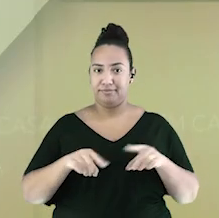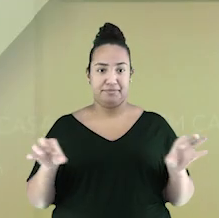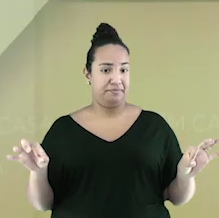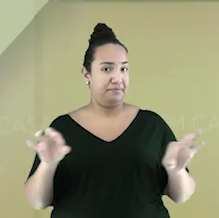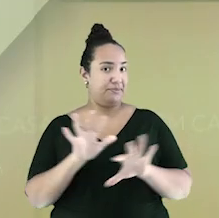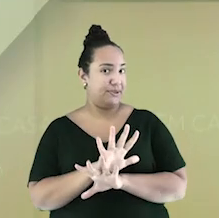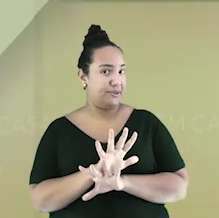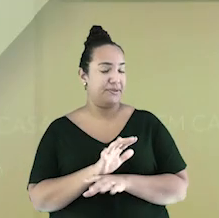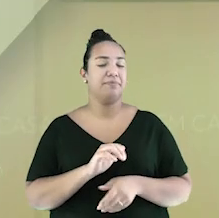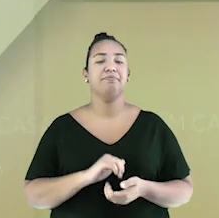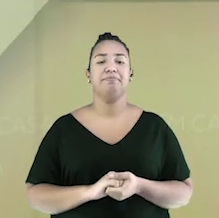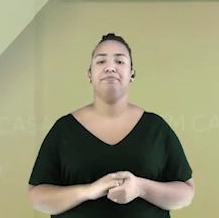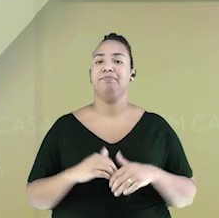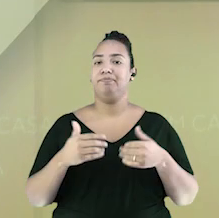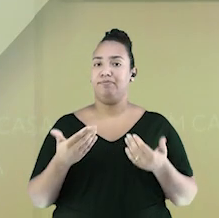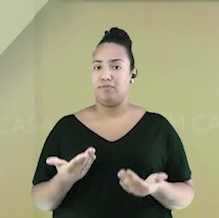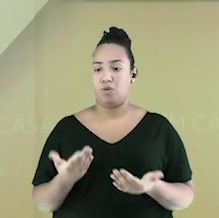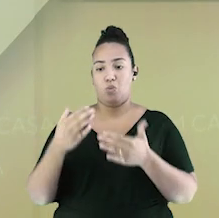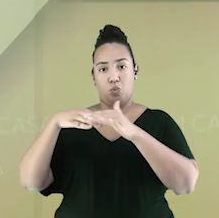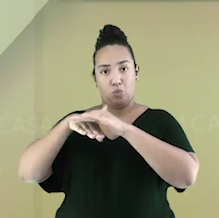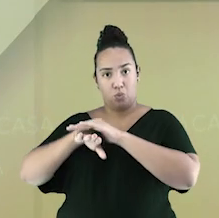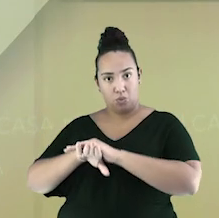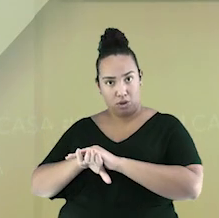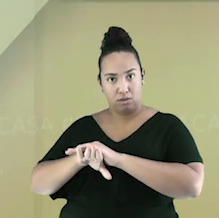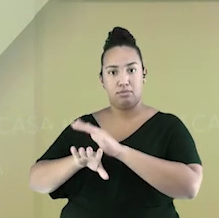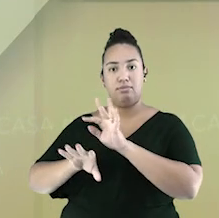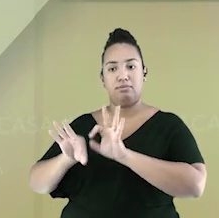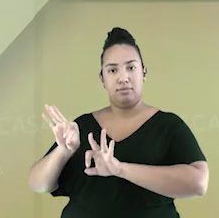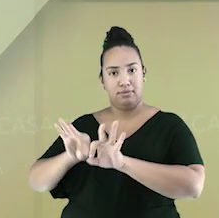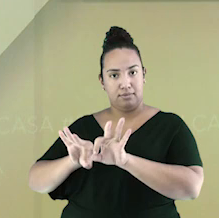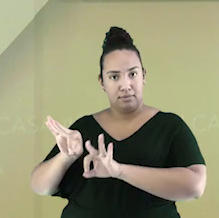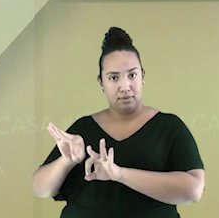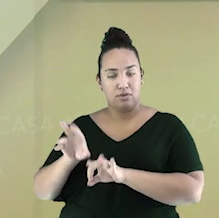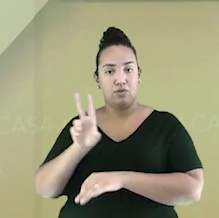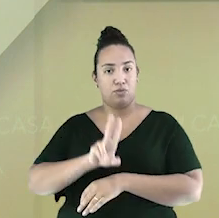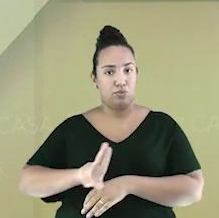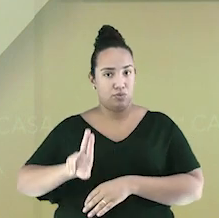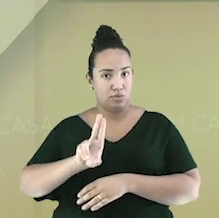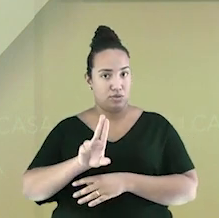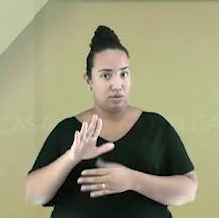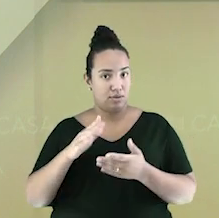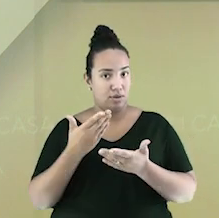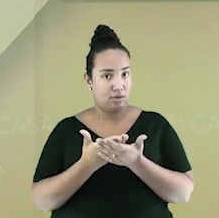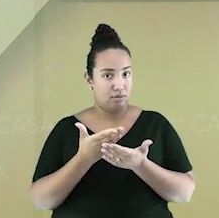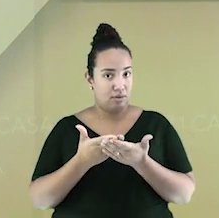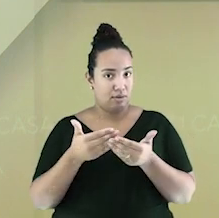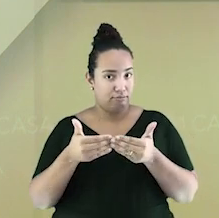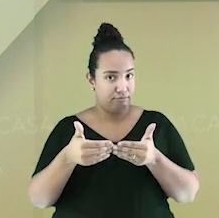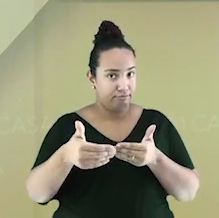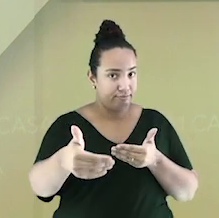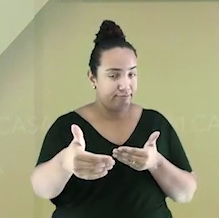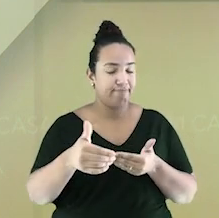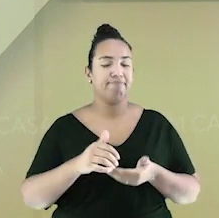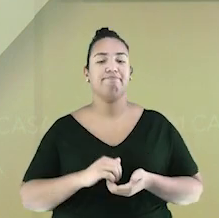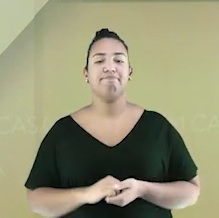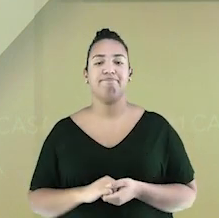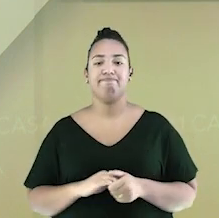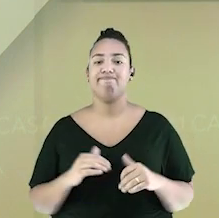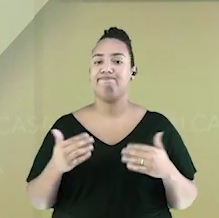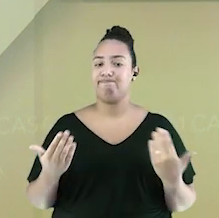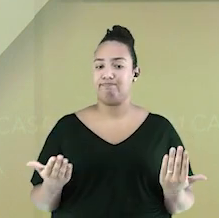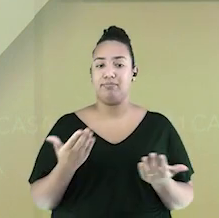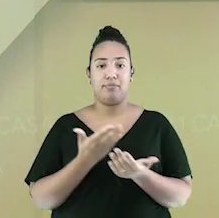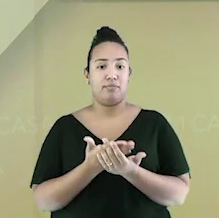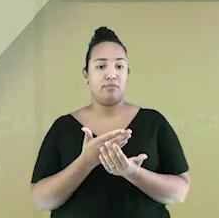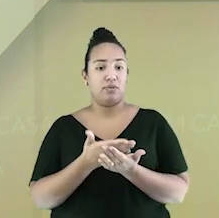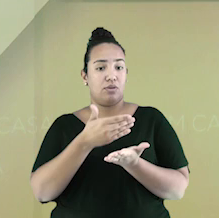Materiais separados? Então, guardem aí com vocês que nós vamos utilizar mais adiante. Para